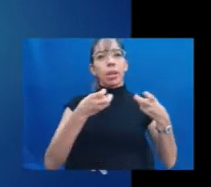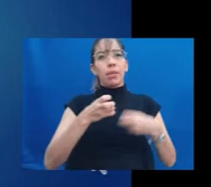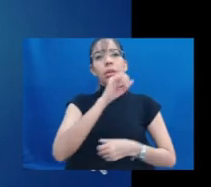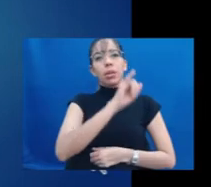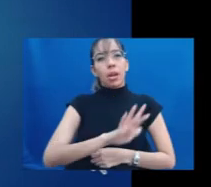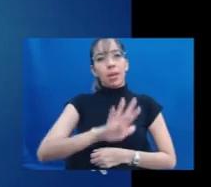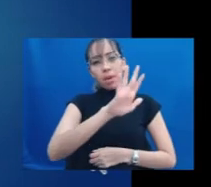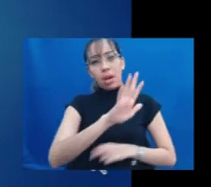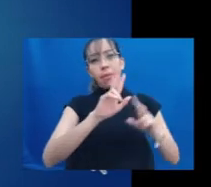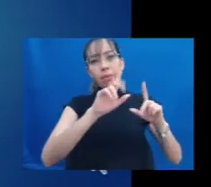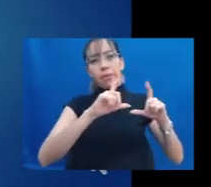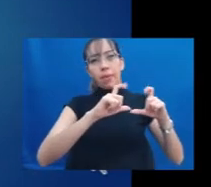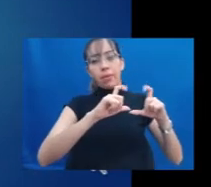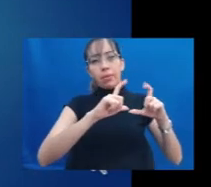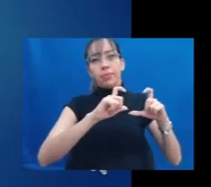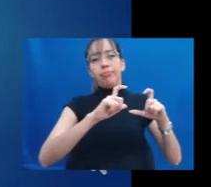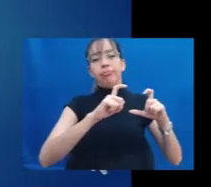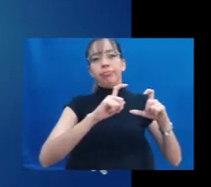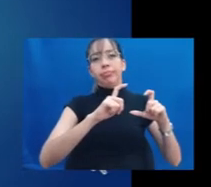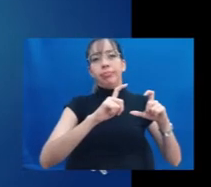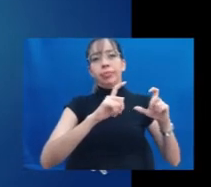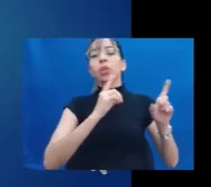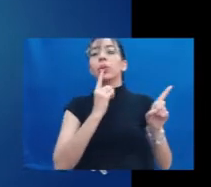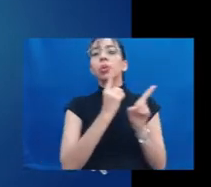Então aqui a gente já consegue